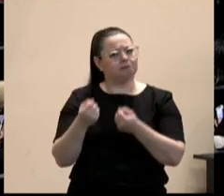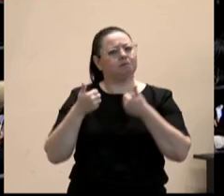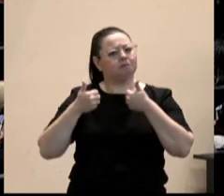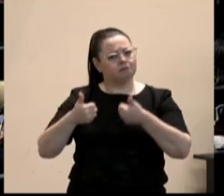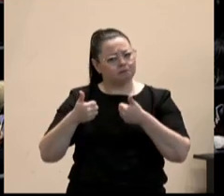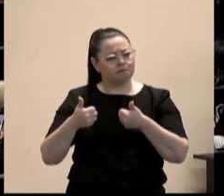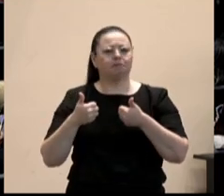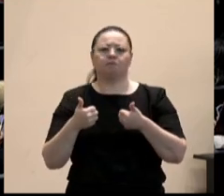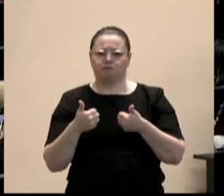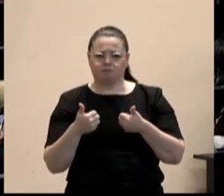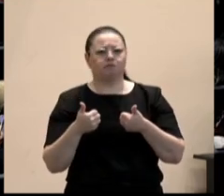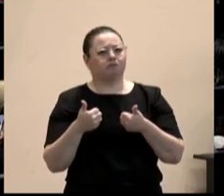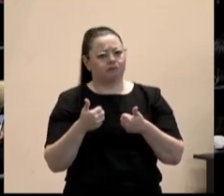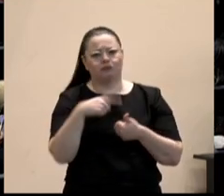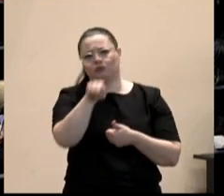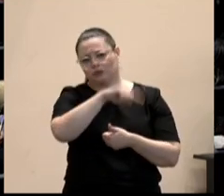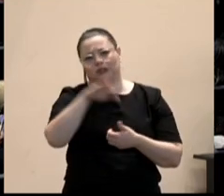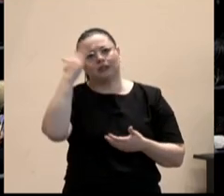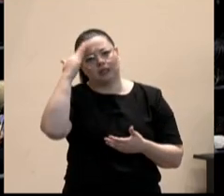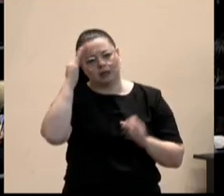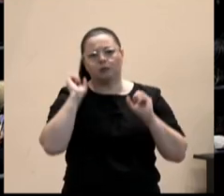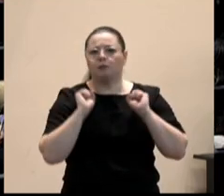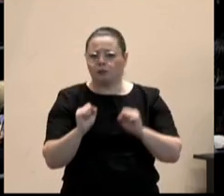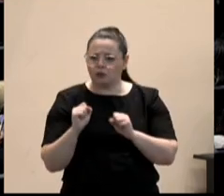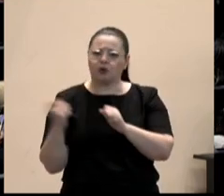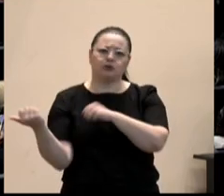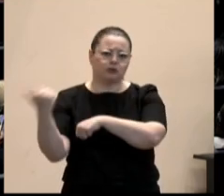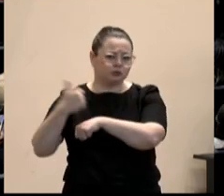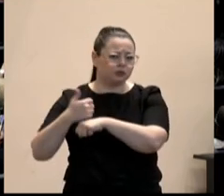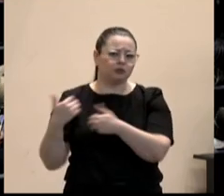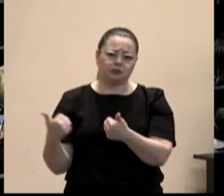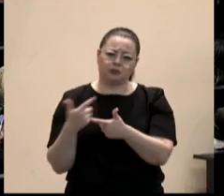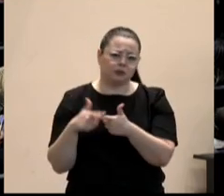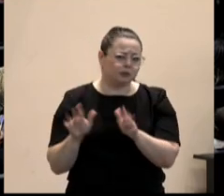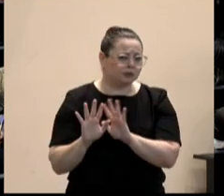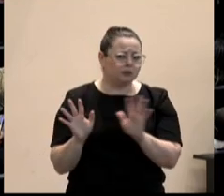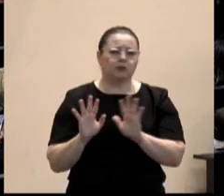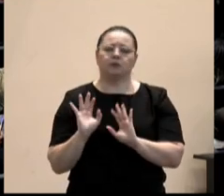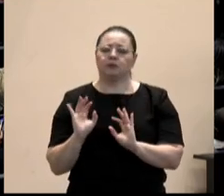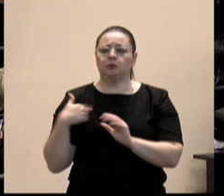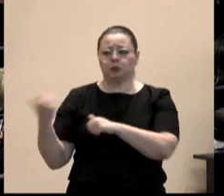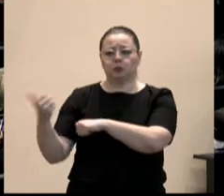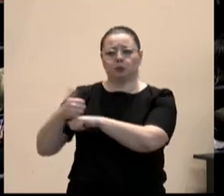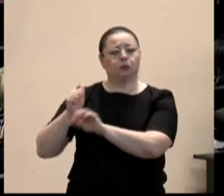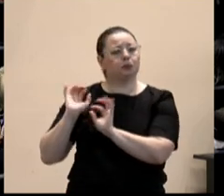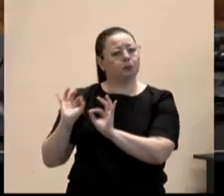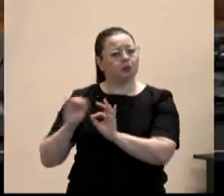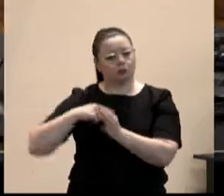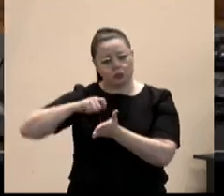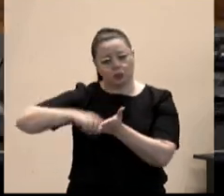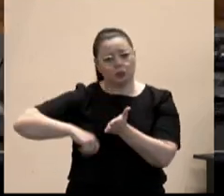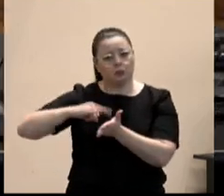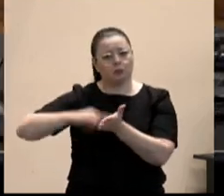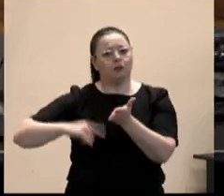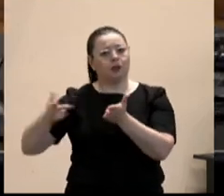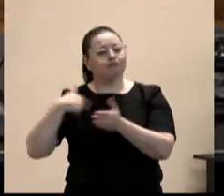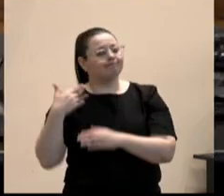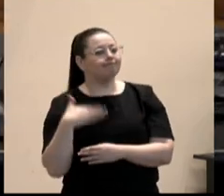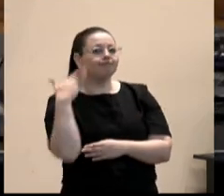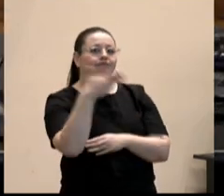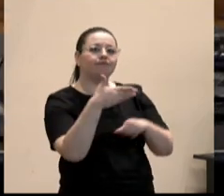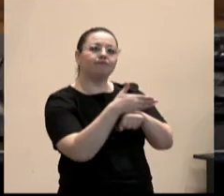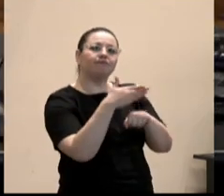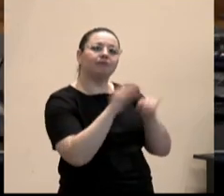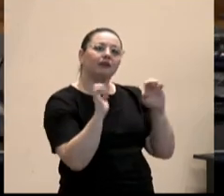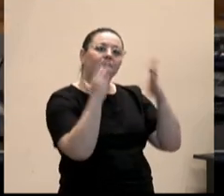critério para todo mundo, colocar alguém em substituto, se era da tua área de atuação. Enfim, eu coloquei, tinha o documento assinado, eu fui para o evento, o prefeito